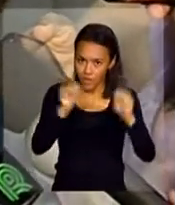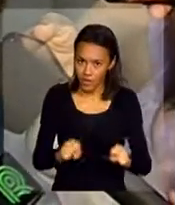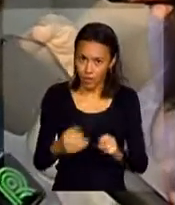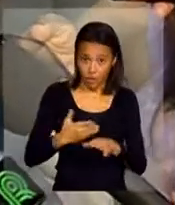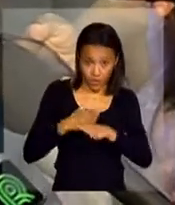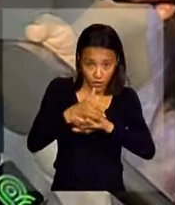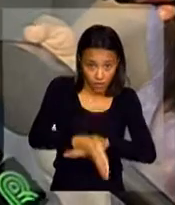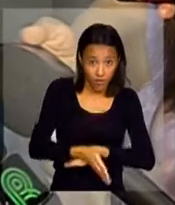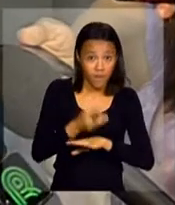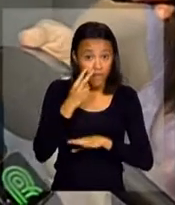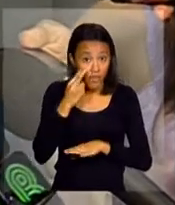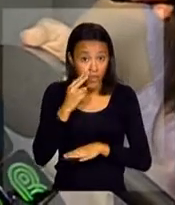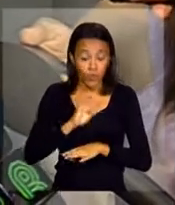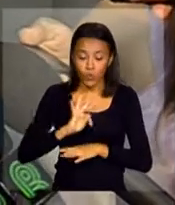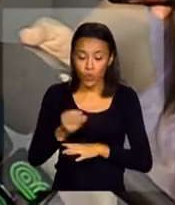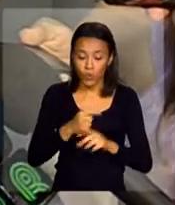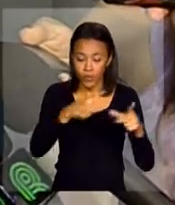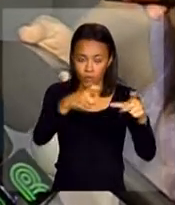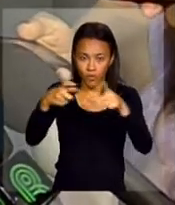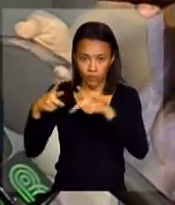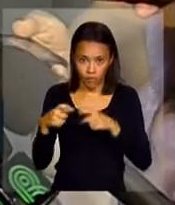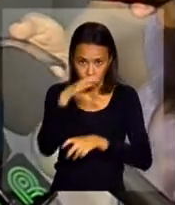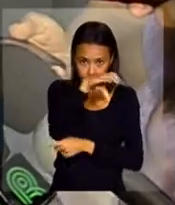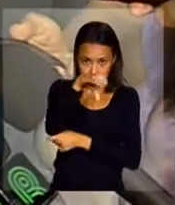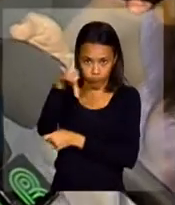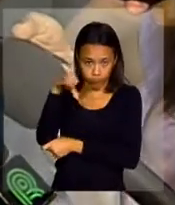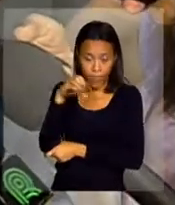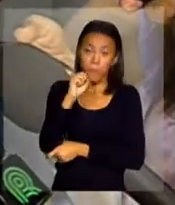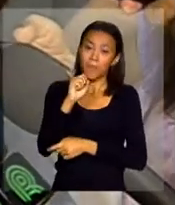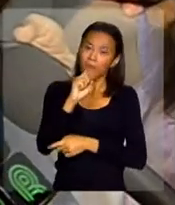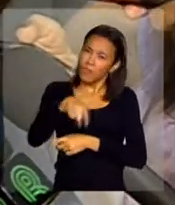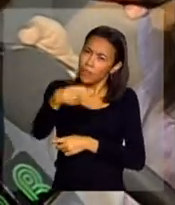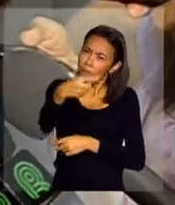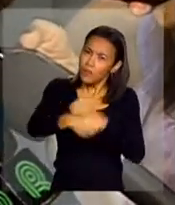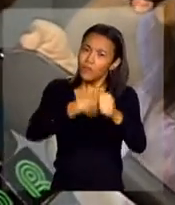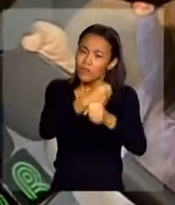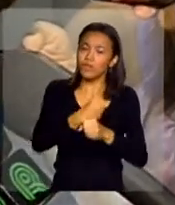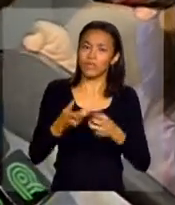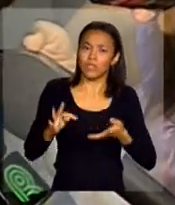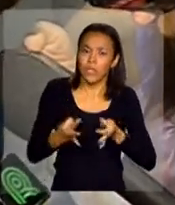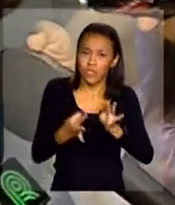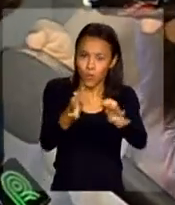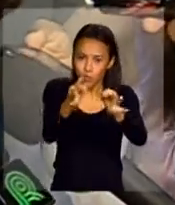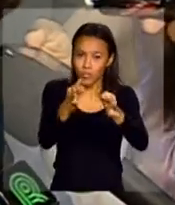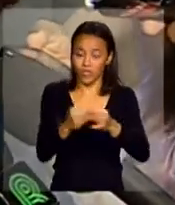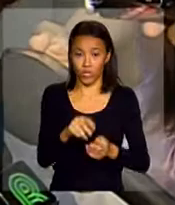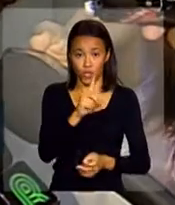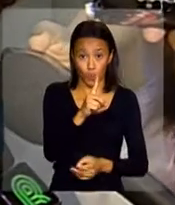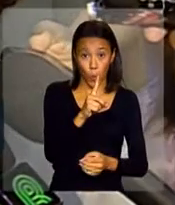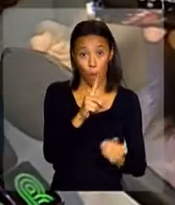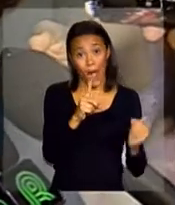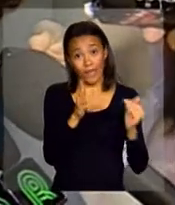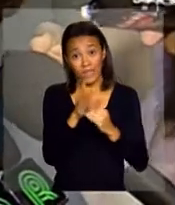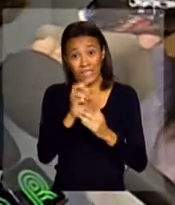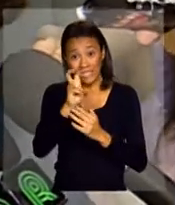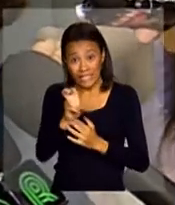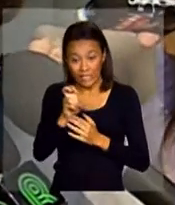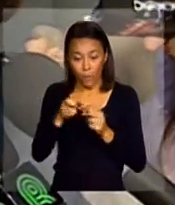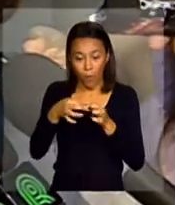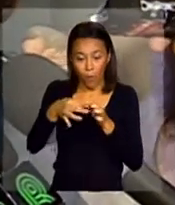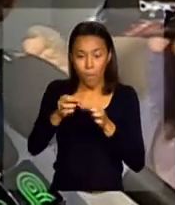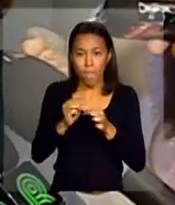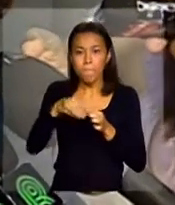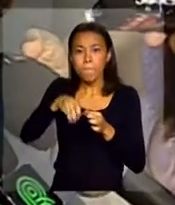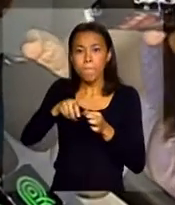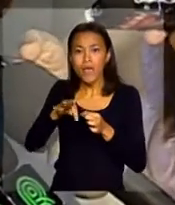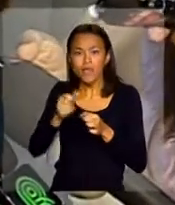sistema com todas as imagens satélites do Brasil, você pode, nos próximos anos, por uma tecnologia de resolução de 1 para 5 metros, saber o que está